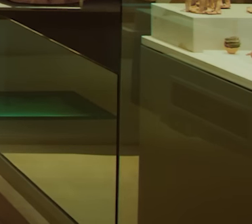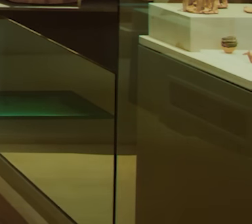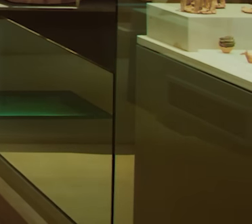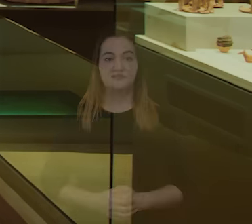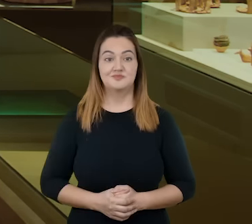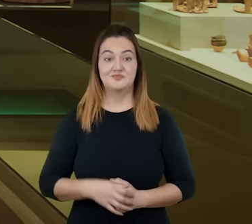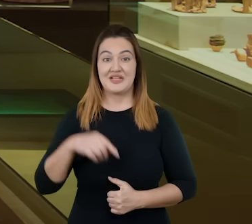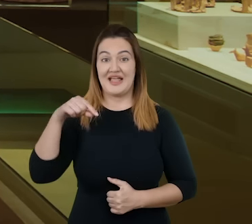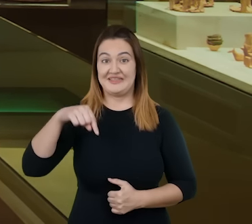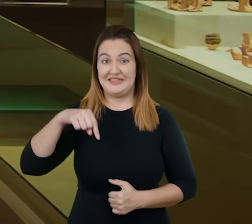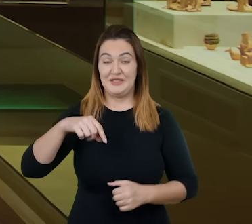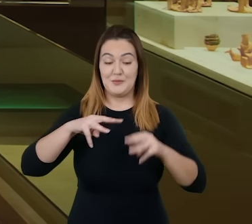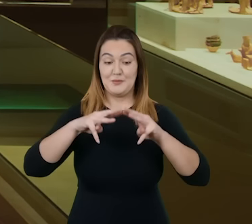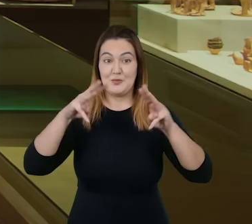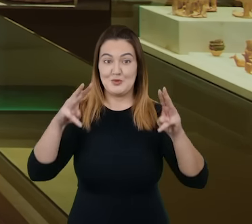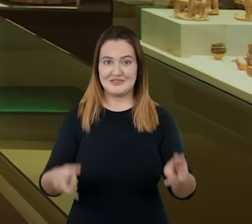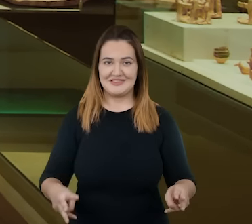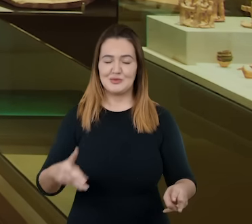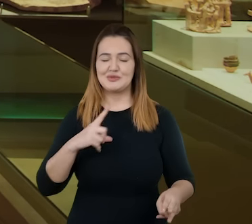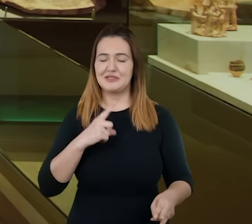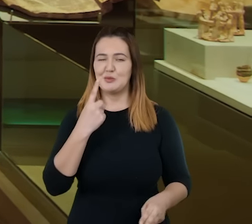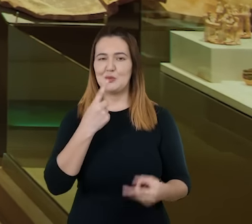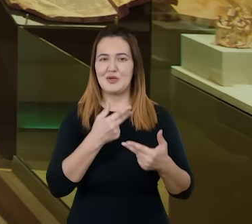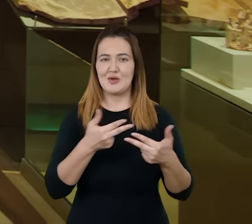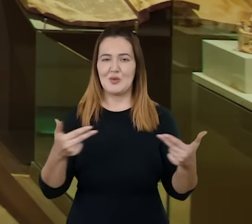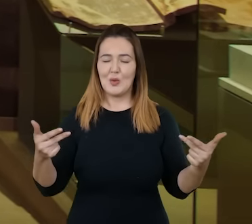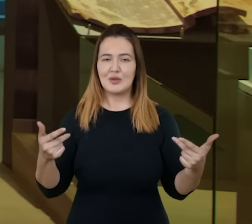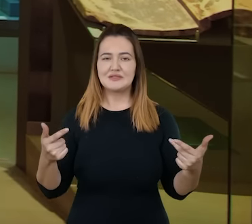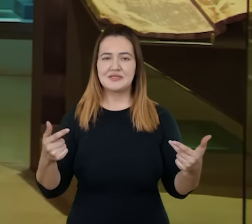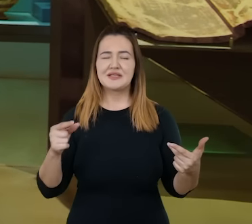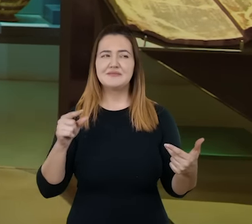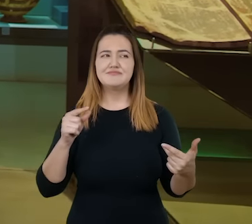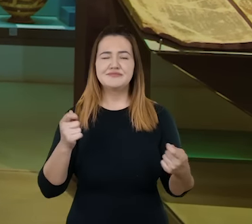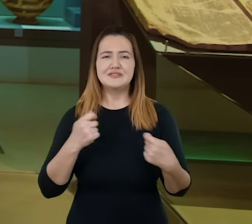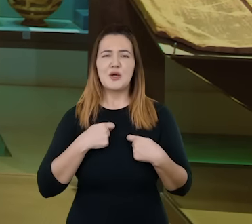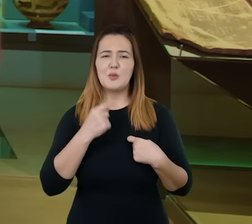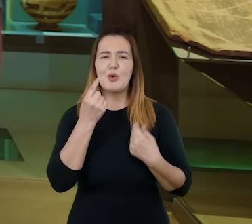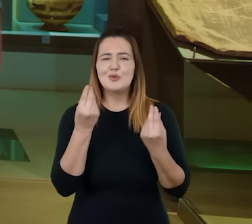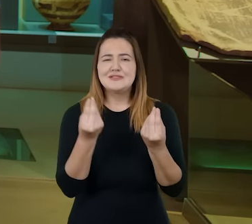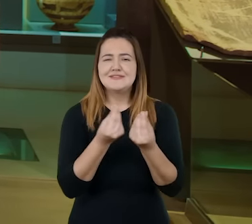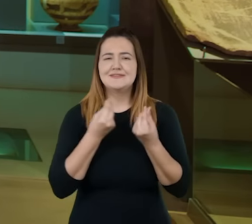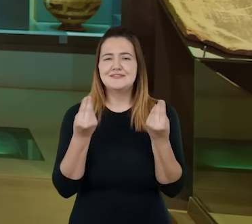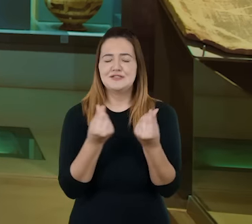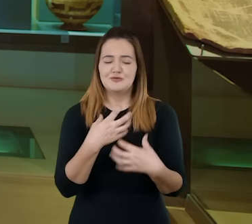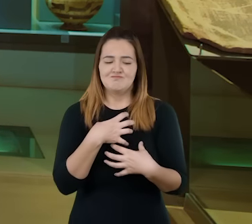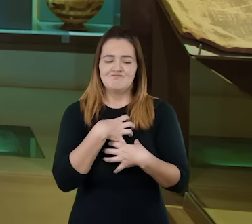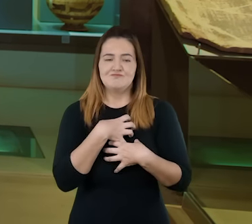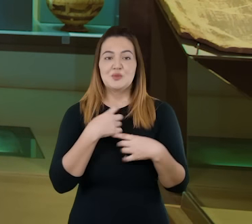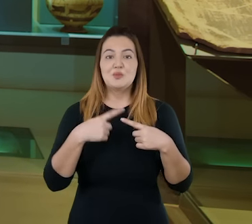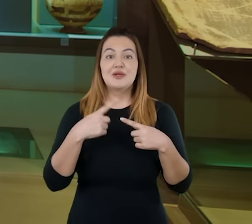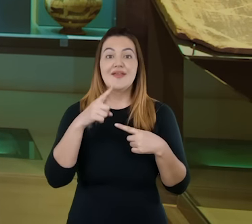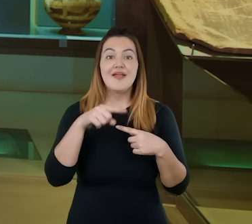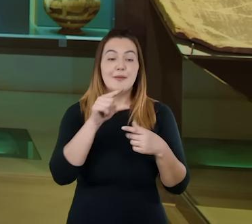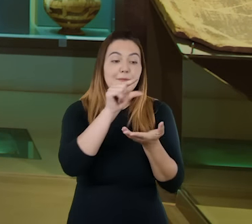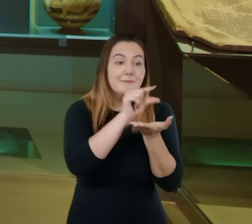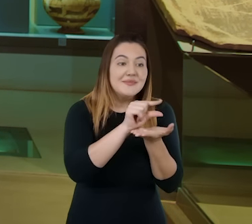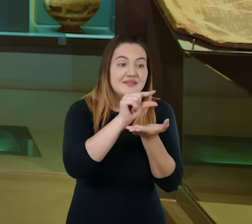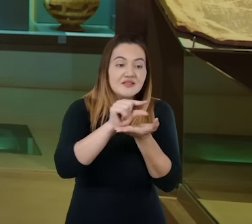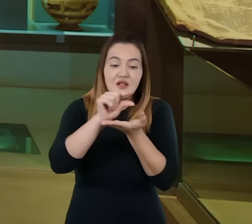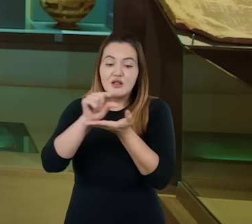Esse cantinho do museu traz também algo que mexe um pouco com a sensibilidade da gente, porque são miniaturas que